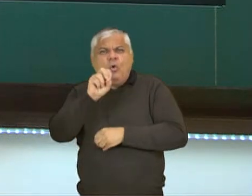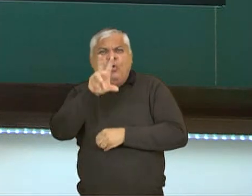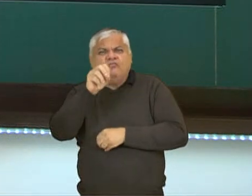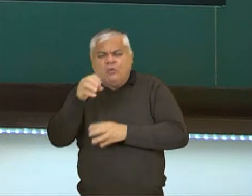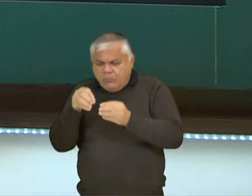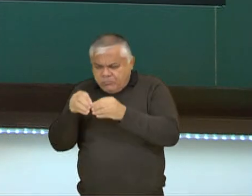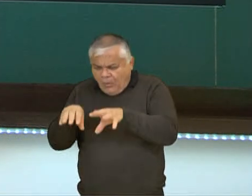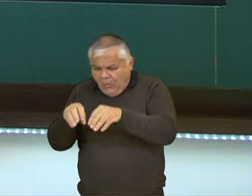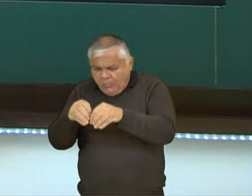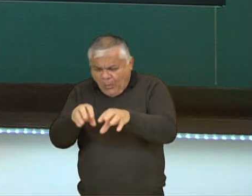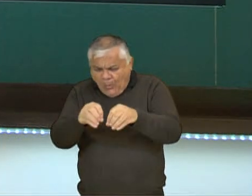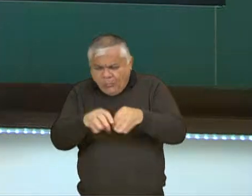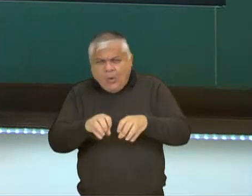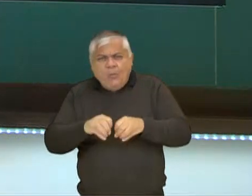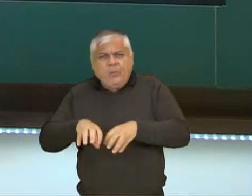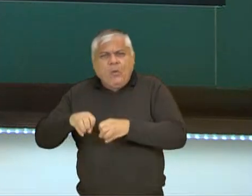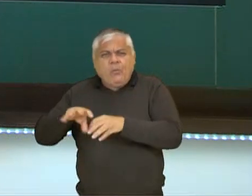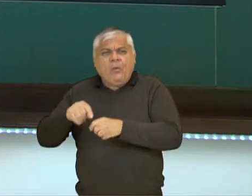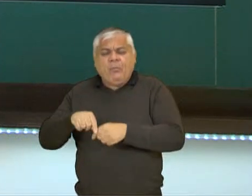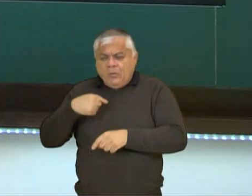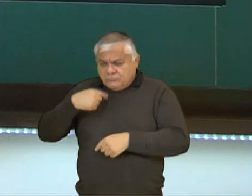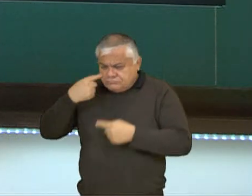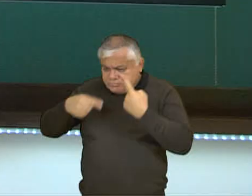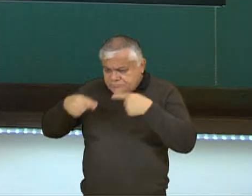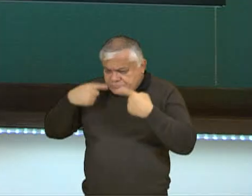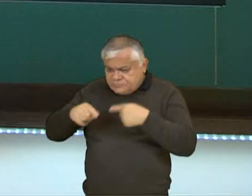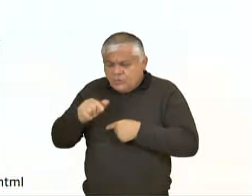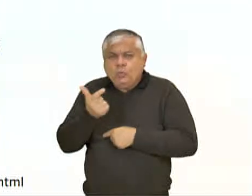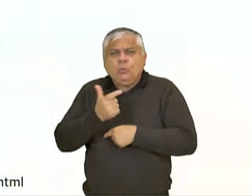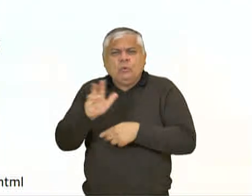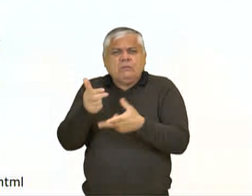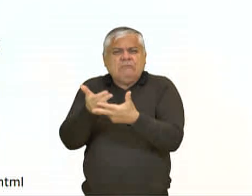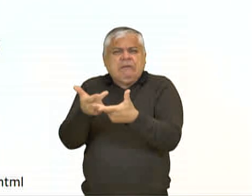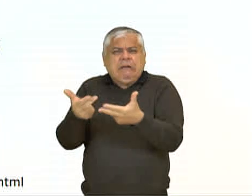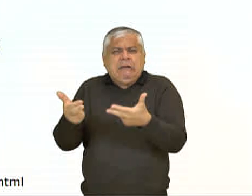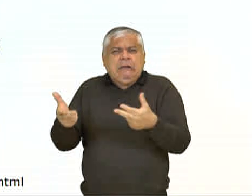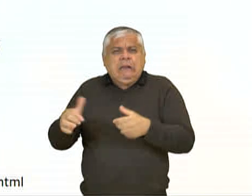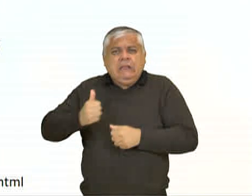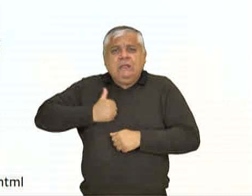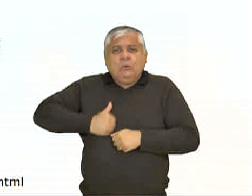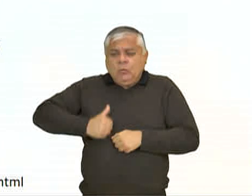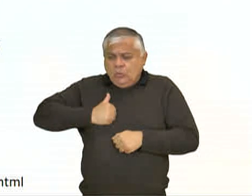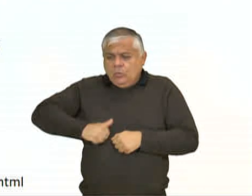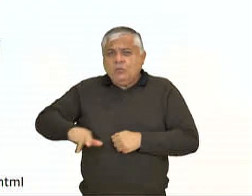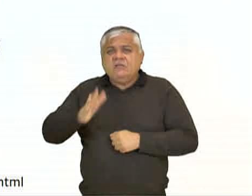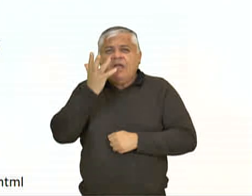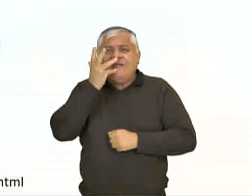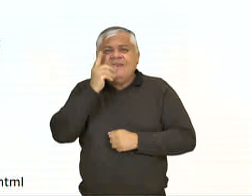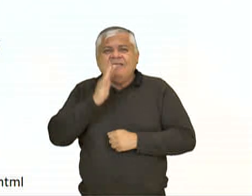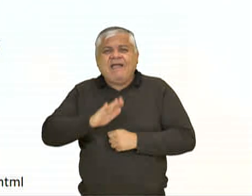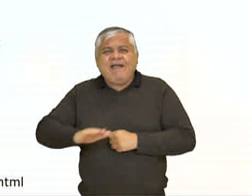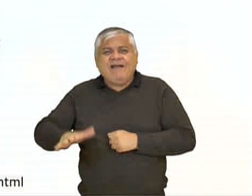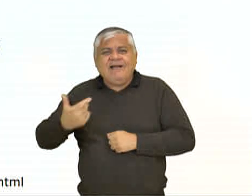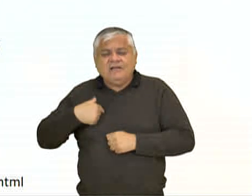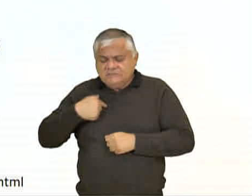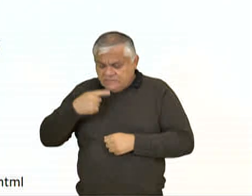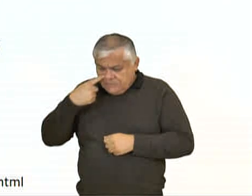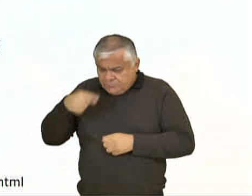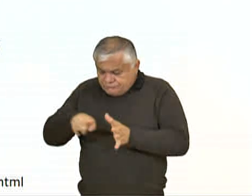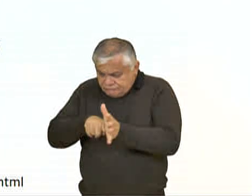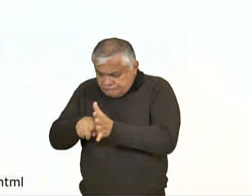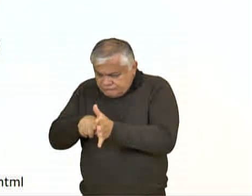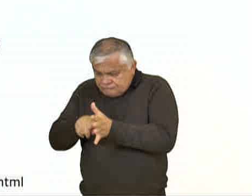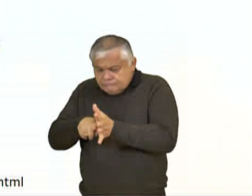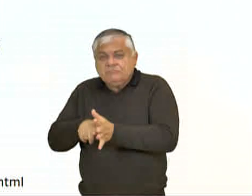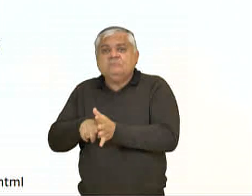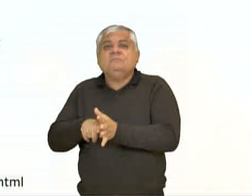verme que provoca ancilostomose, e outros parasita nas fezes de crianças infectadas. Eles descobriram